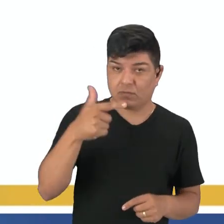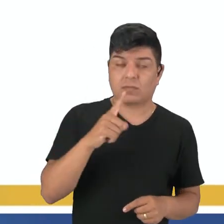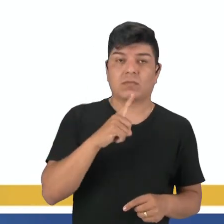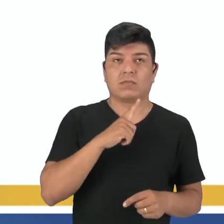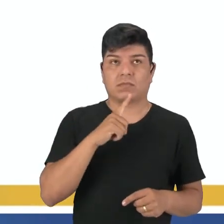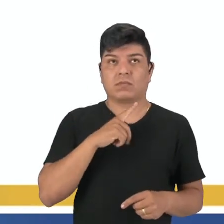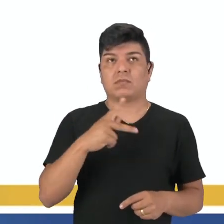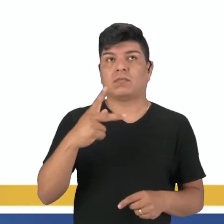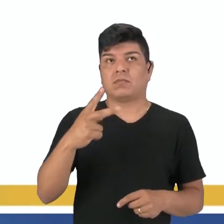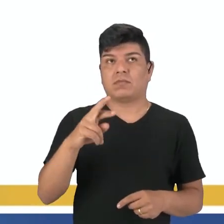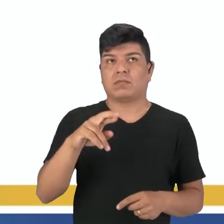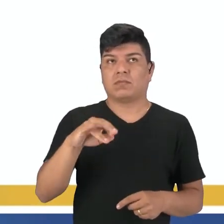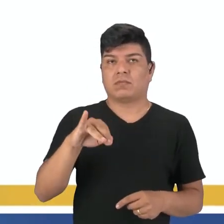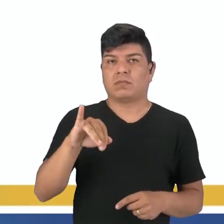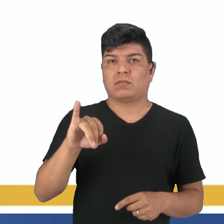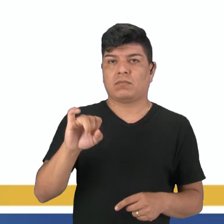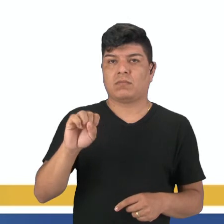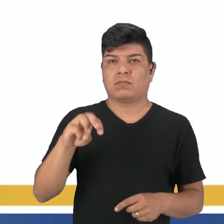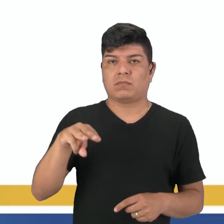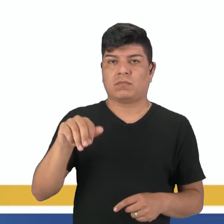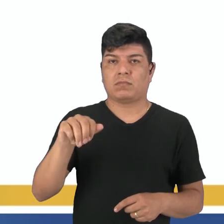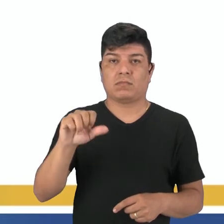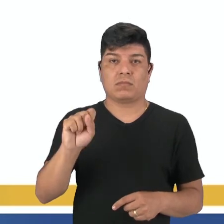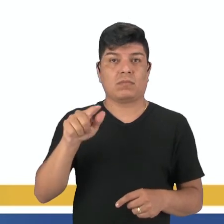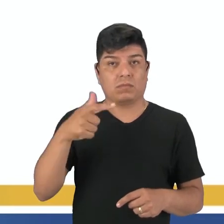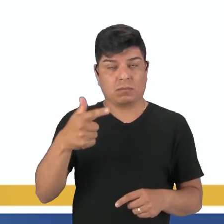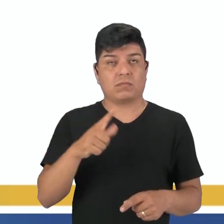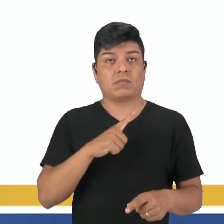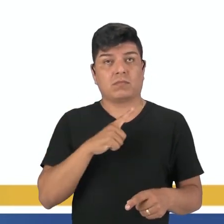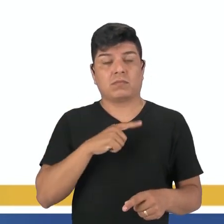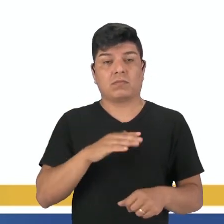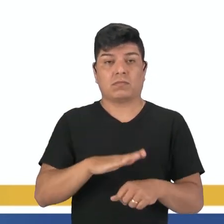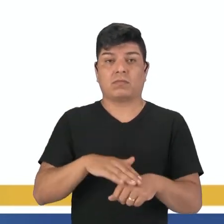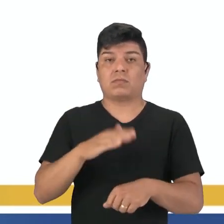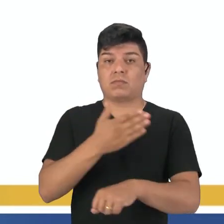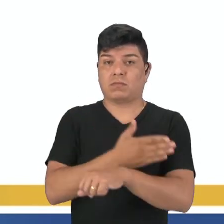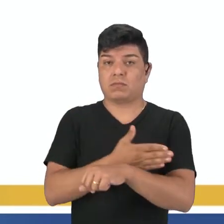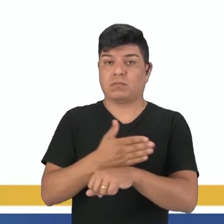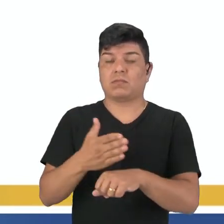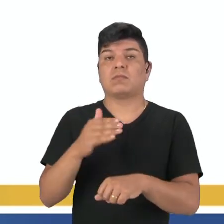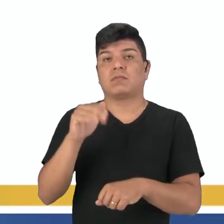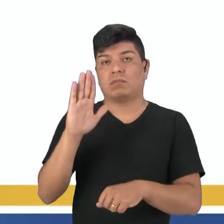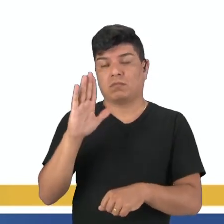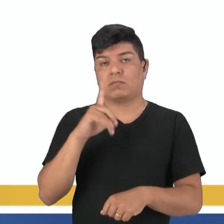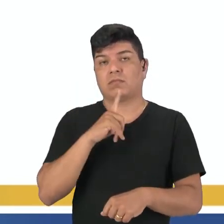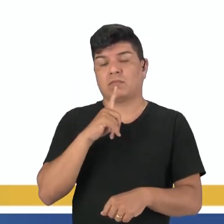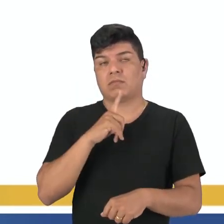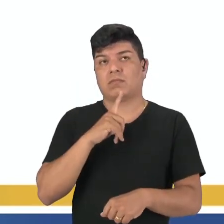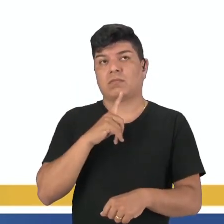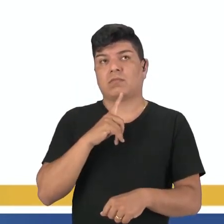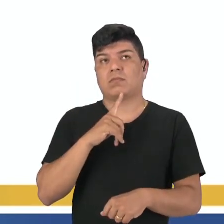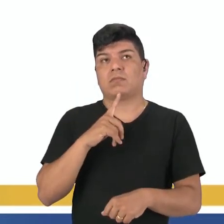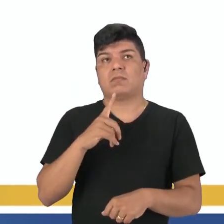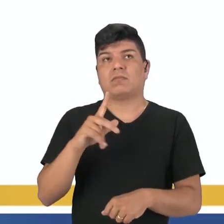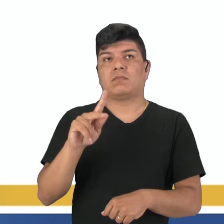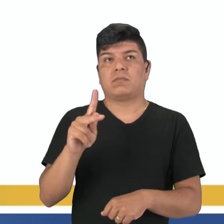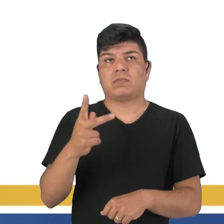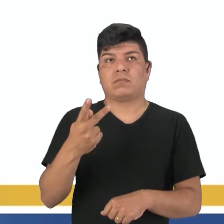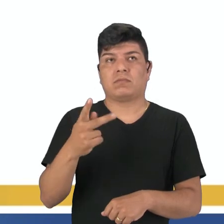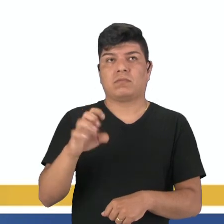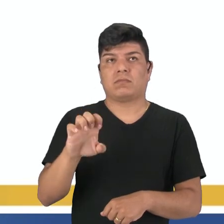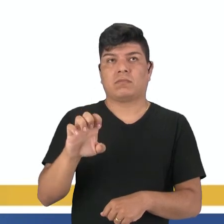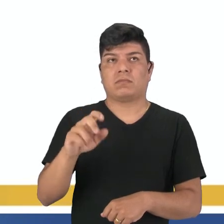outros prismas com outras bases. Eu trouxe aqui para vocês verem os mais comuns. Os prismas, aqui nós temos o